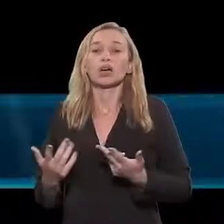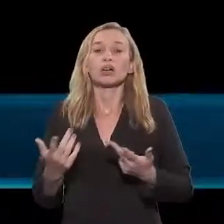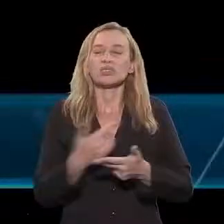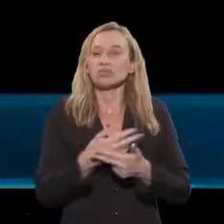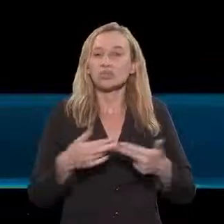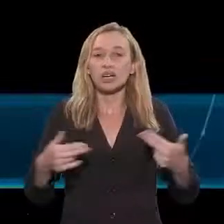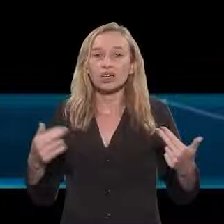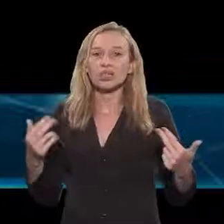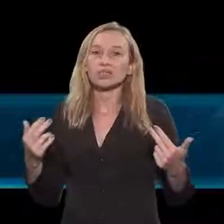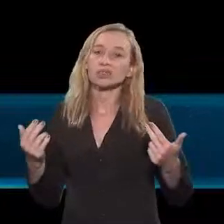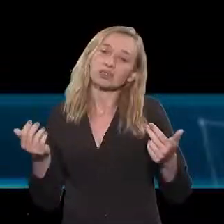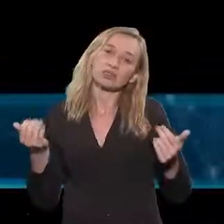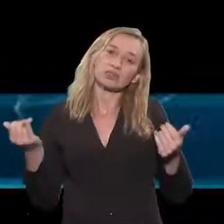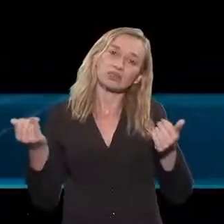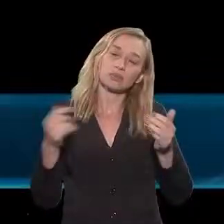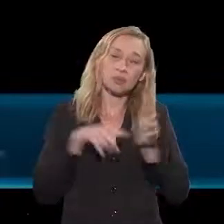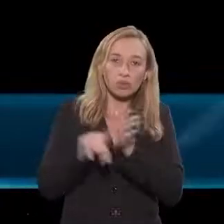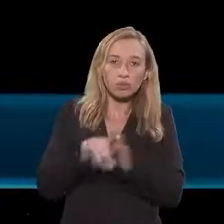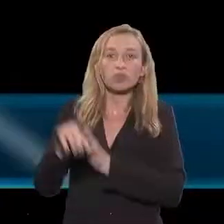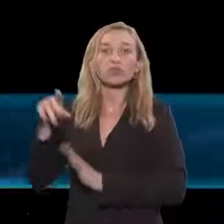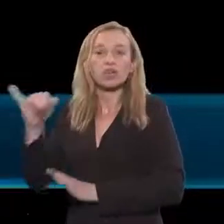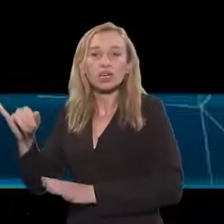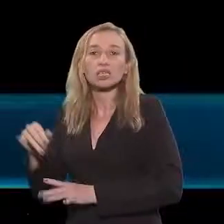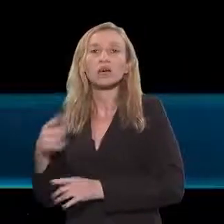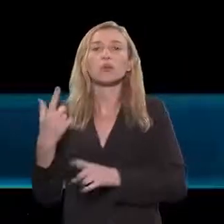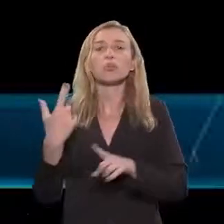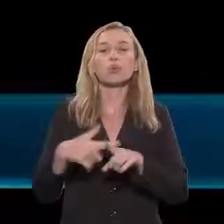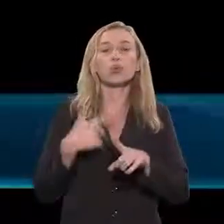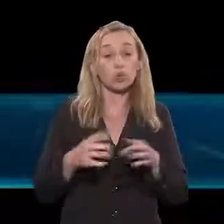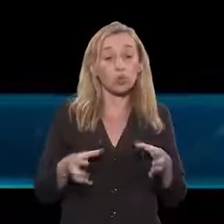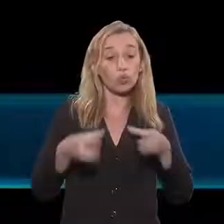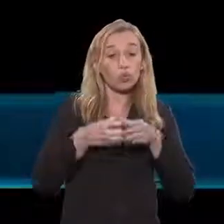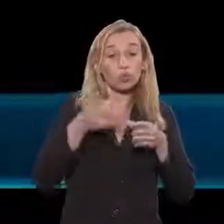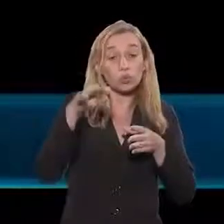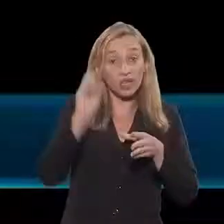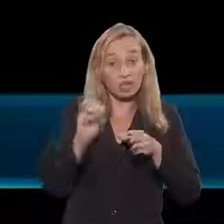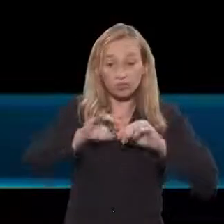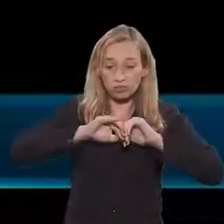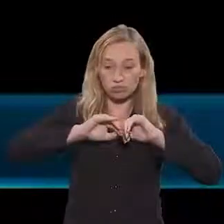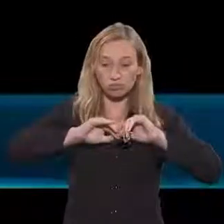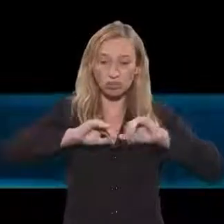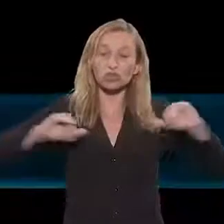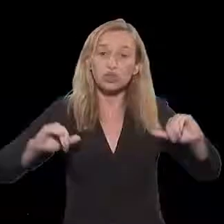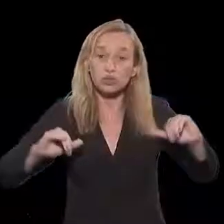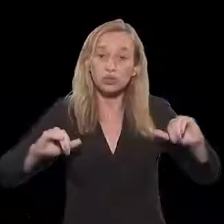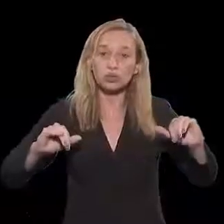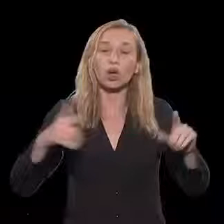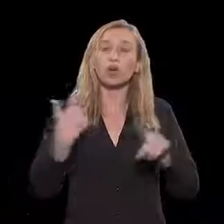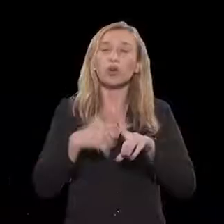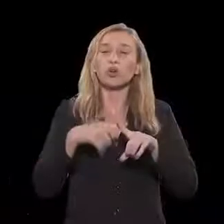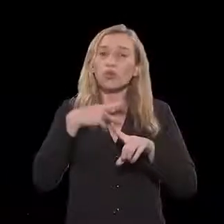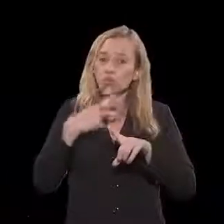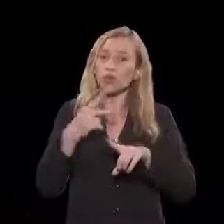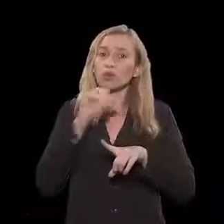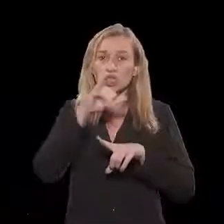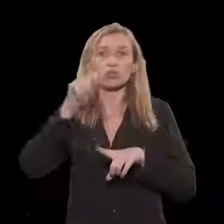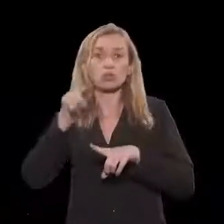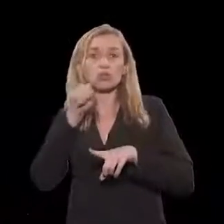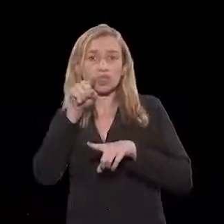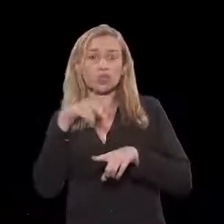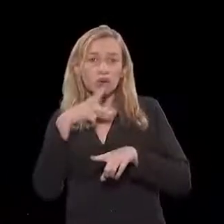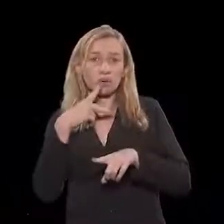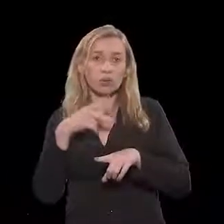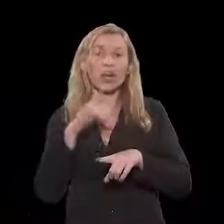E uma das grandes questões foi essa, sabe? Porque a equipe técnica ficou dividida. Porque eu falo isso que você acabou de